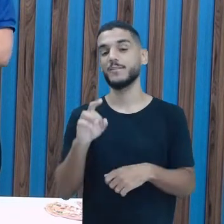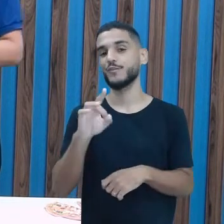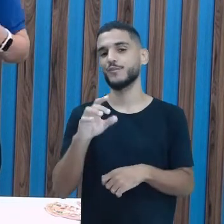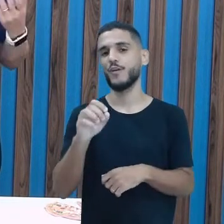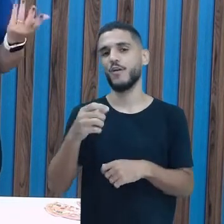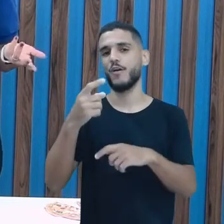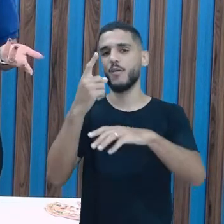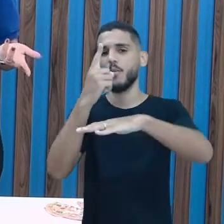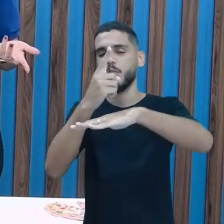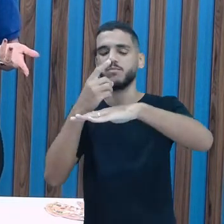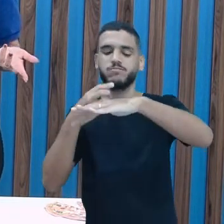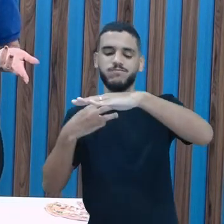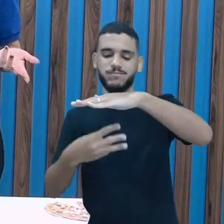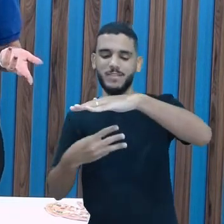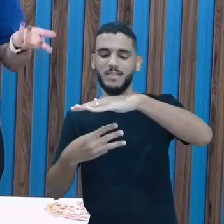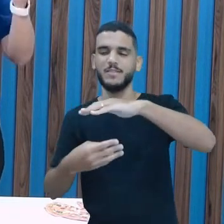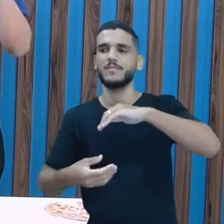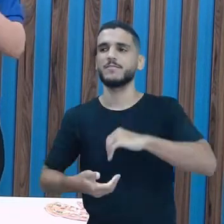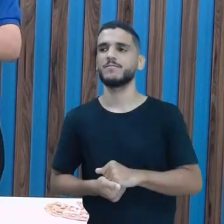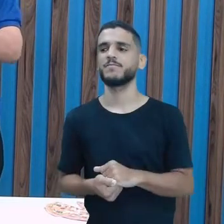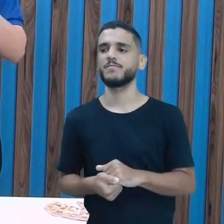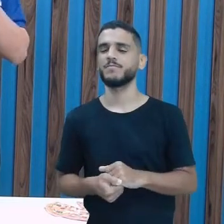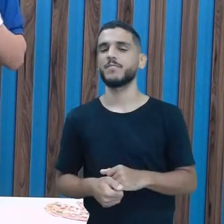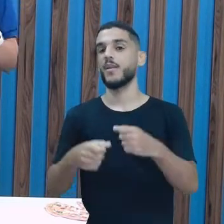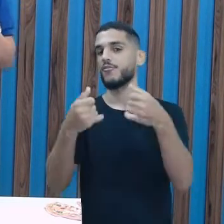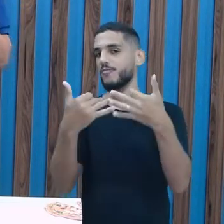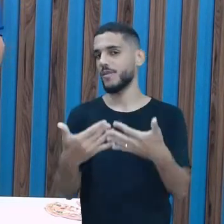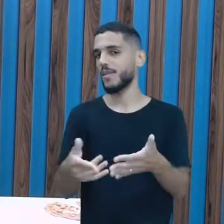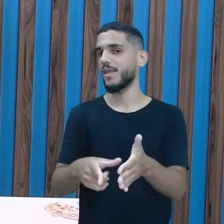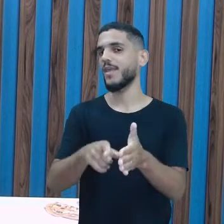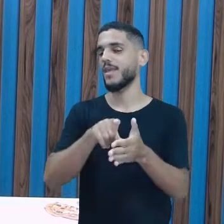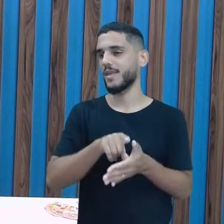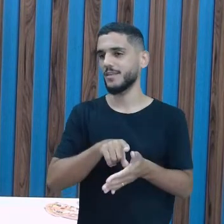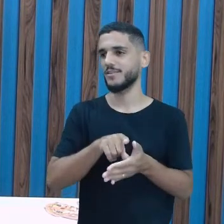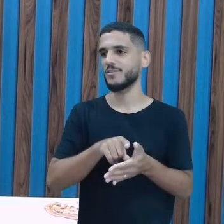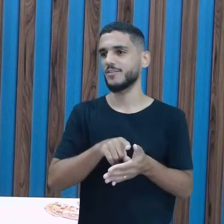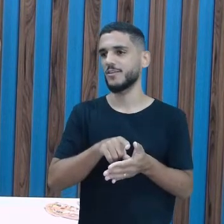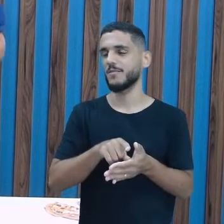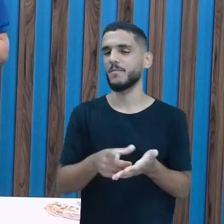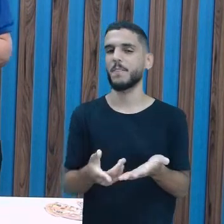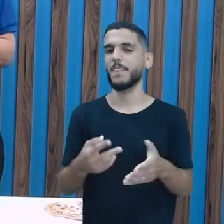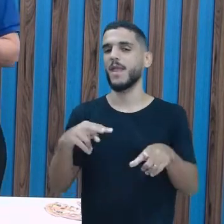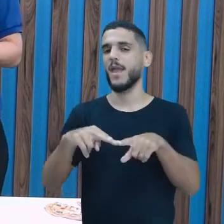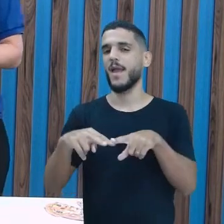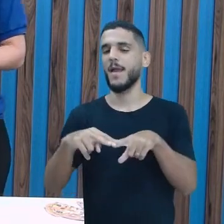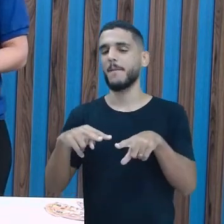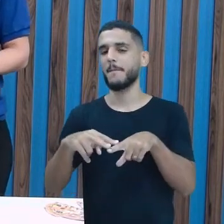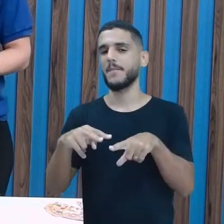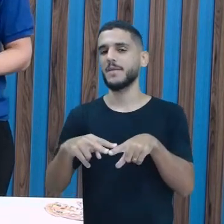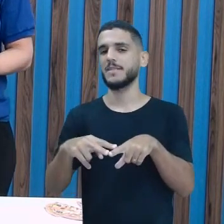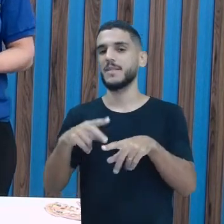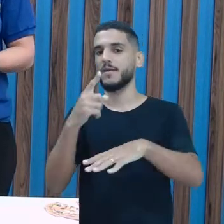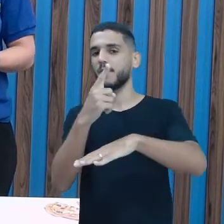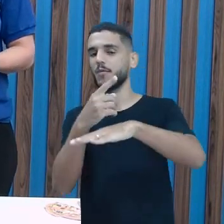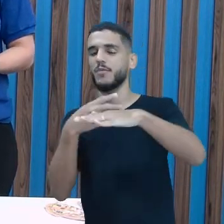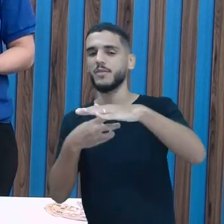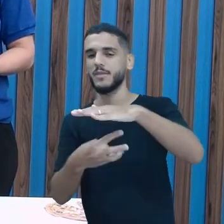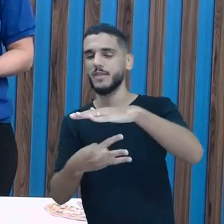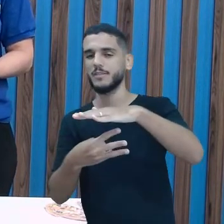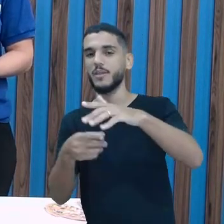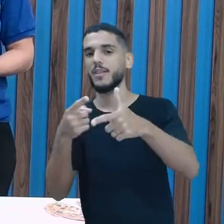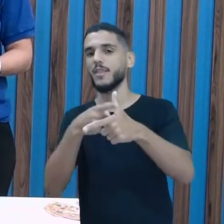O que é isso, professora? Falei aqui com a pizza. Quando eu falei em terça parte, eu dividi